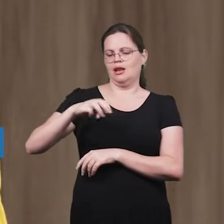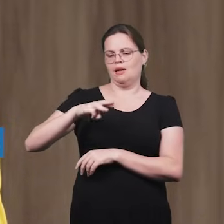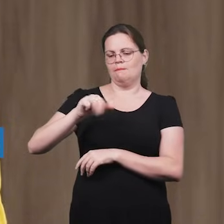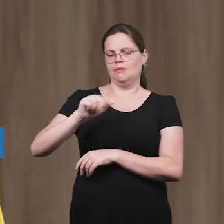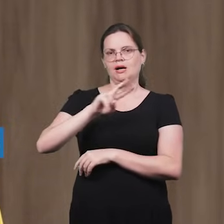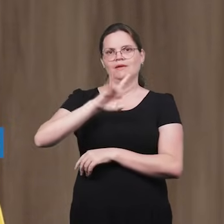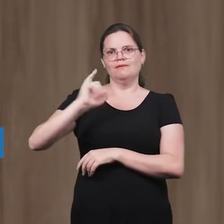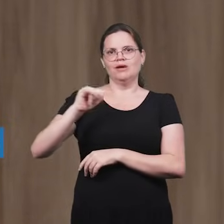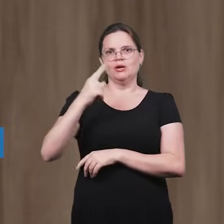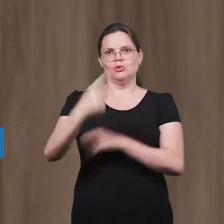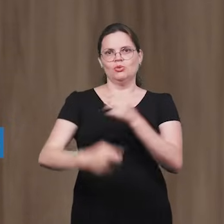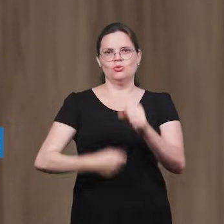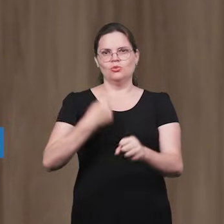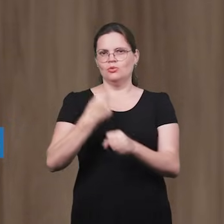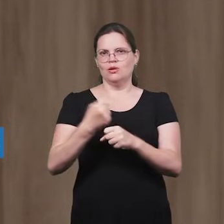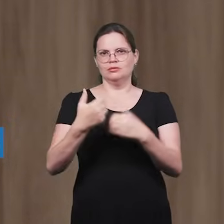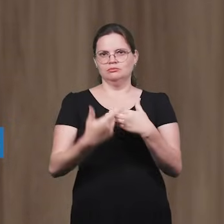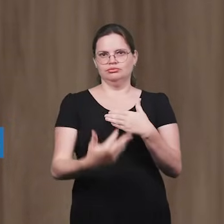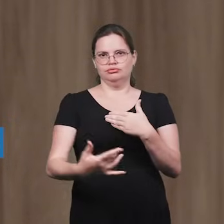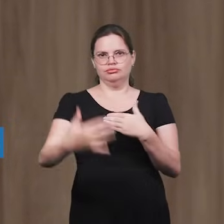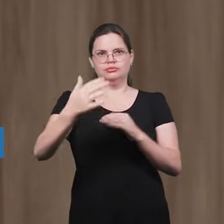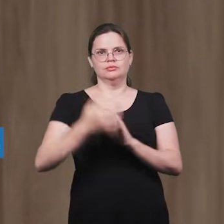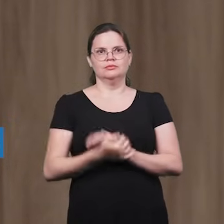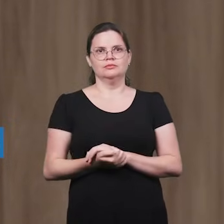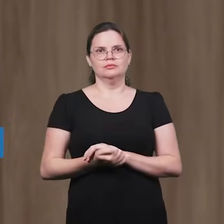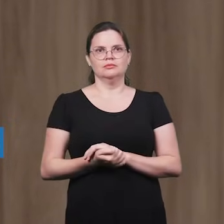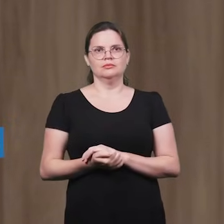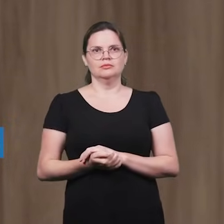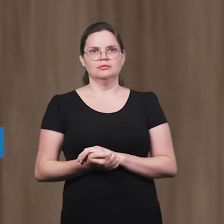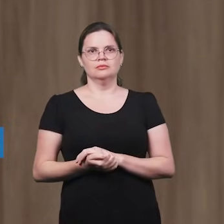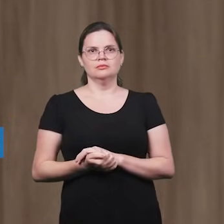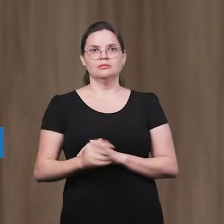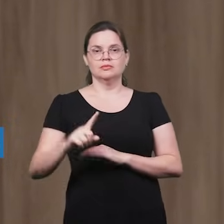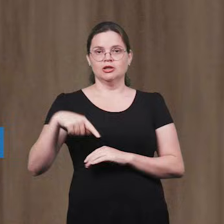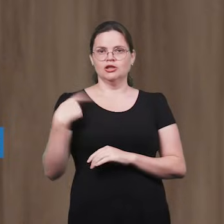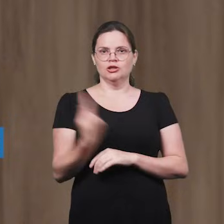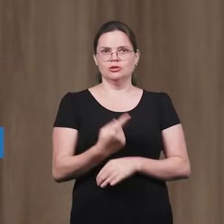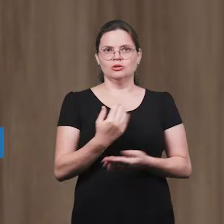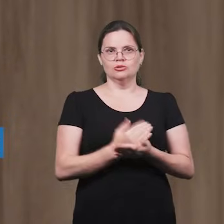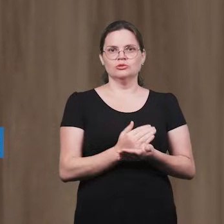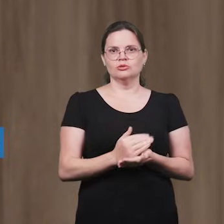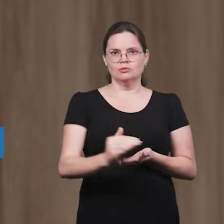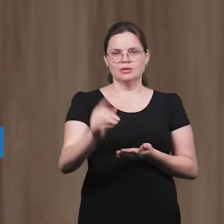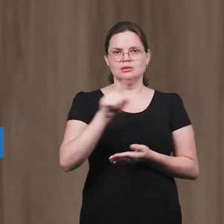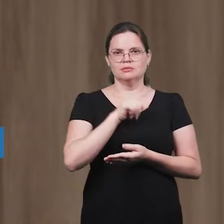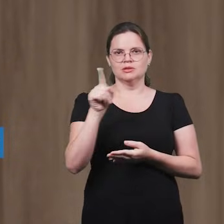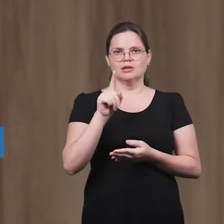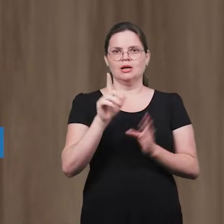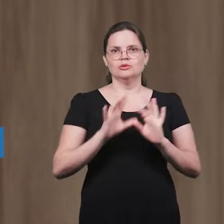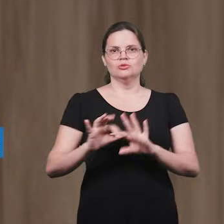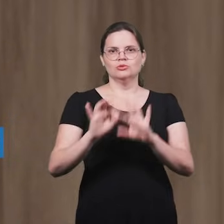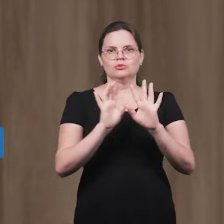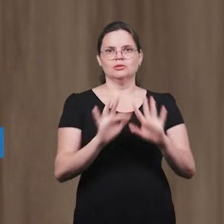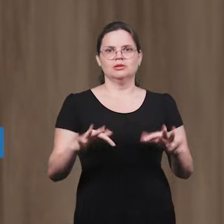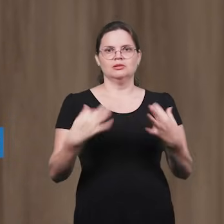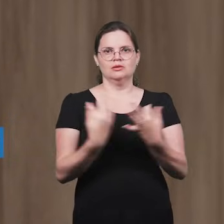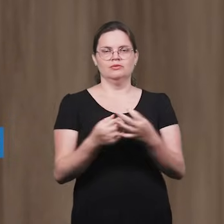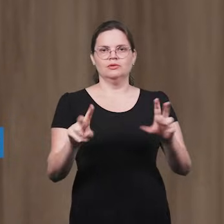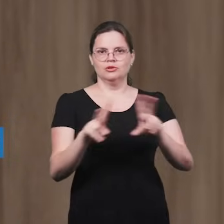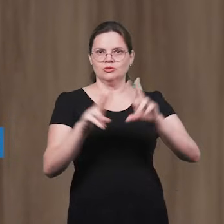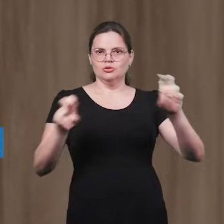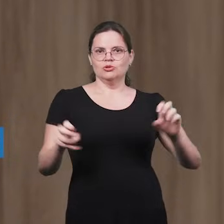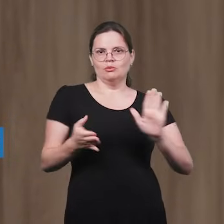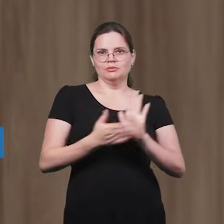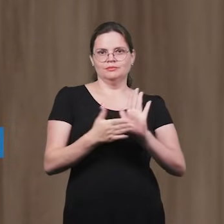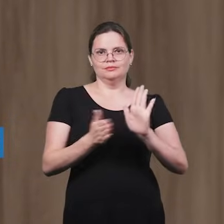nós iniciamos, daqui a pouco nós vamos conversar um pouquinho com vocês sobre isso, Unidos em Família, falando sobre esse lema que o Senhor nos